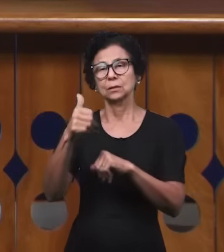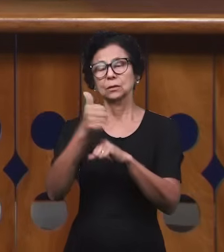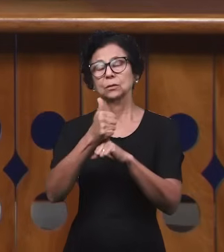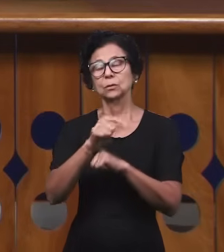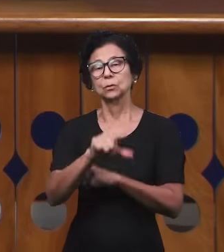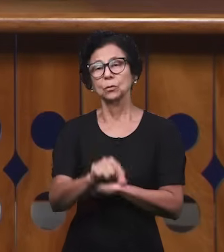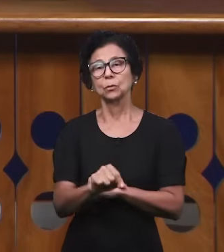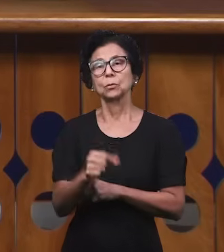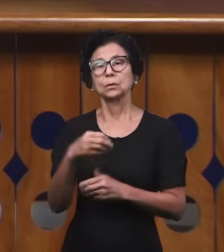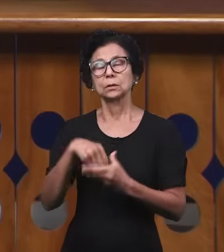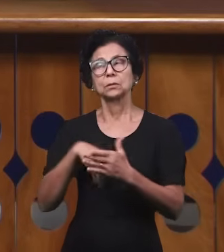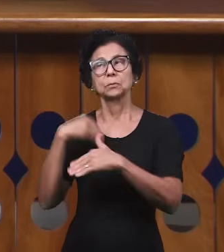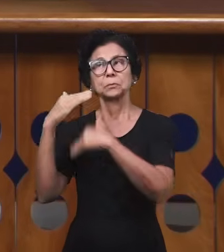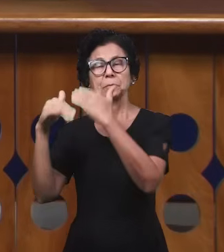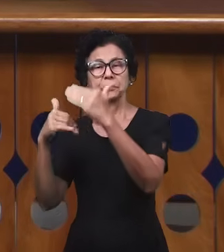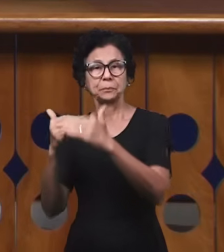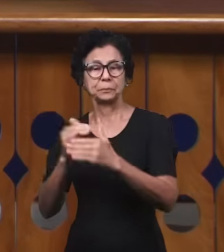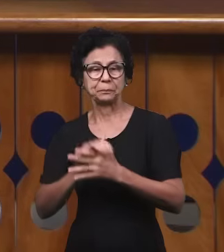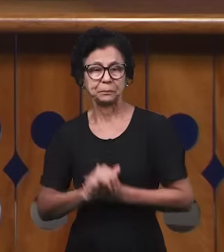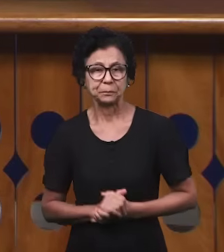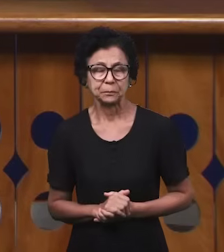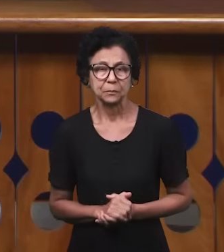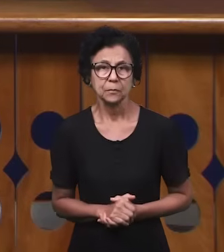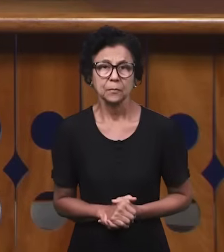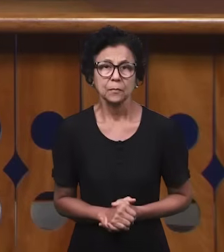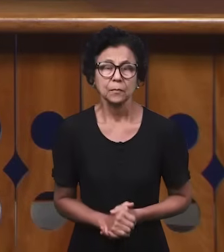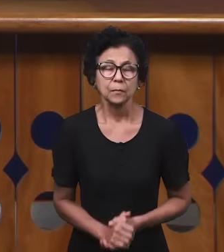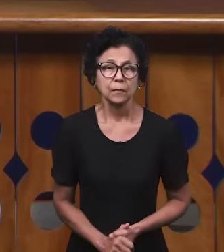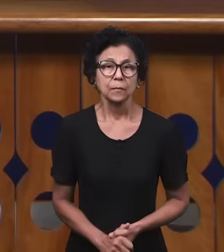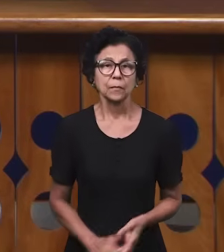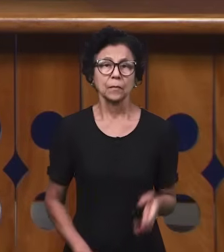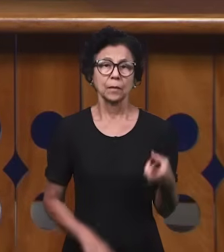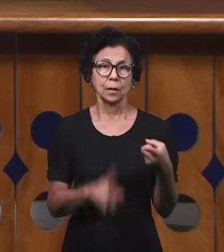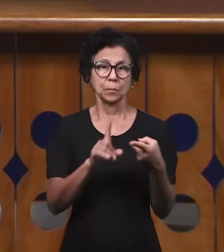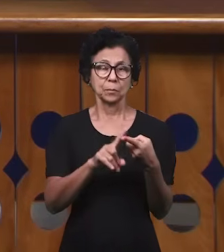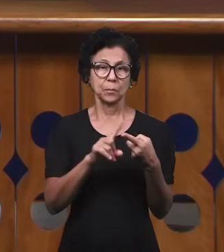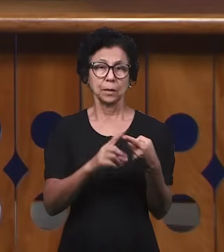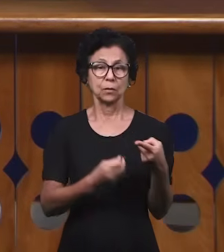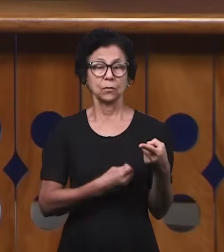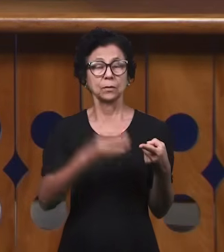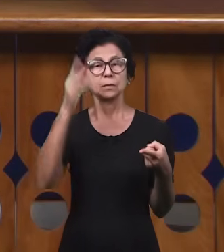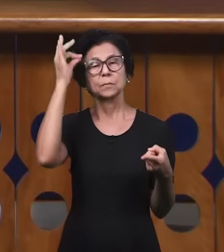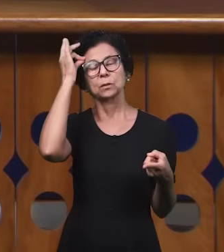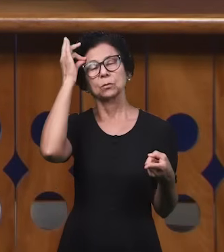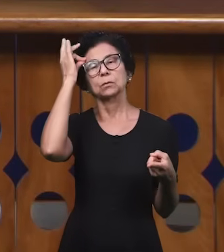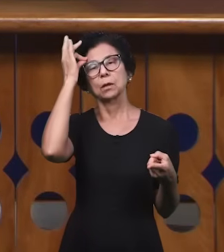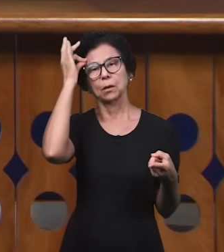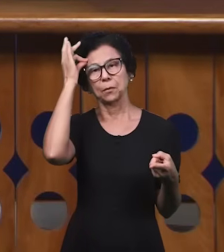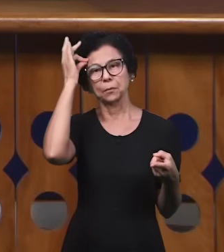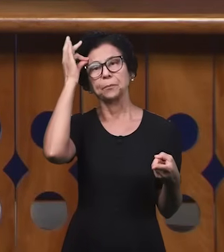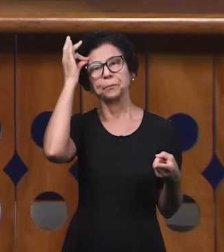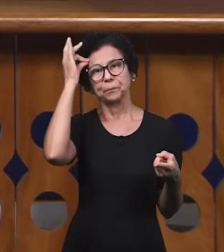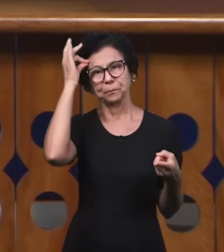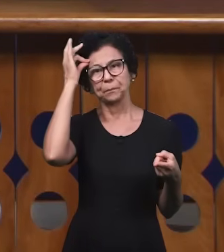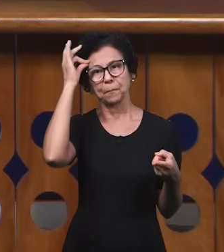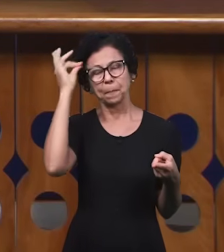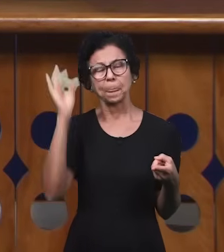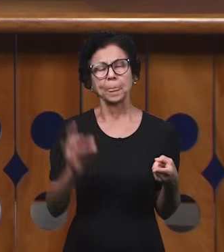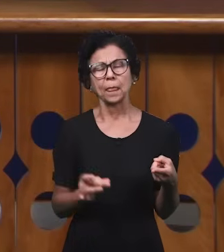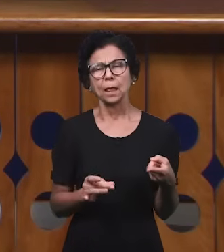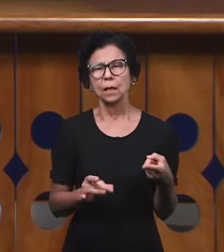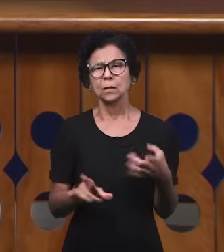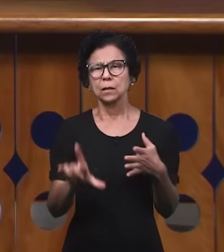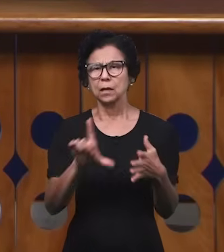profissão. Primeiro ponto é o posicionamento espiritual do jovem. Antes de mais nada, antes de qualquer